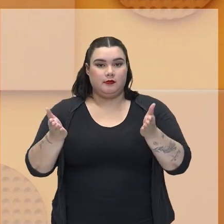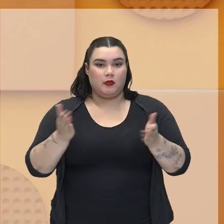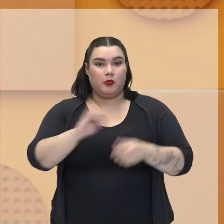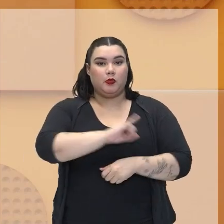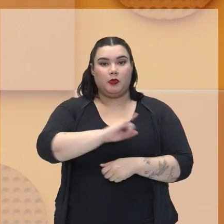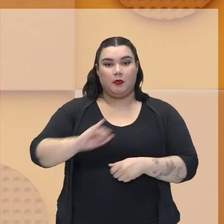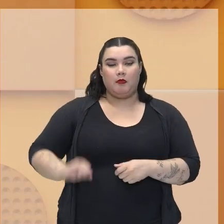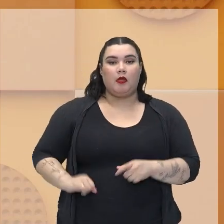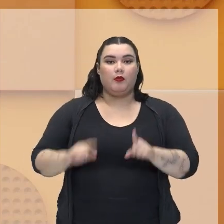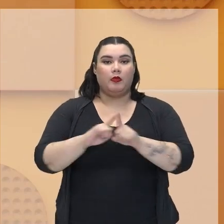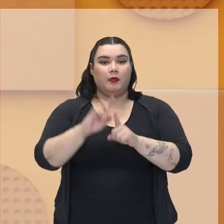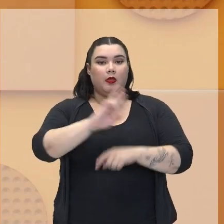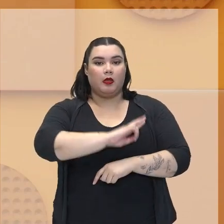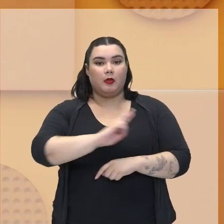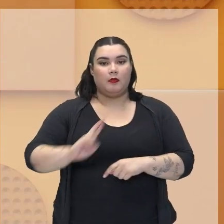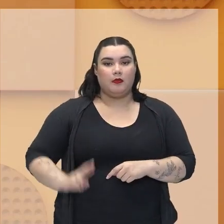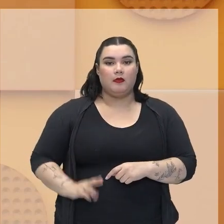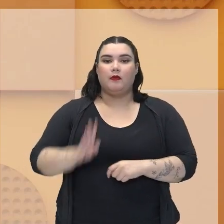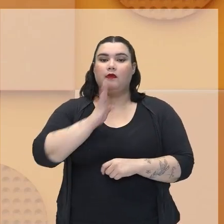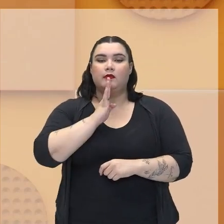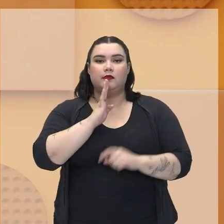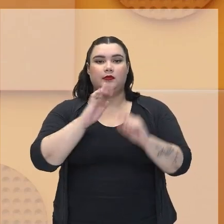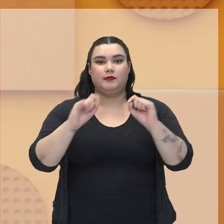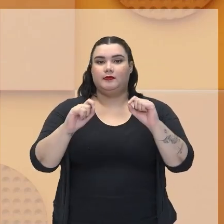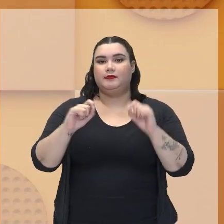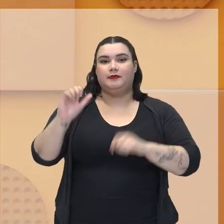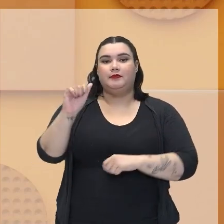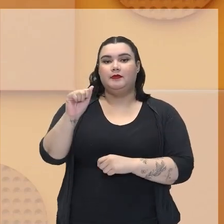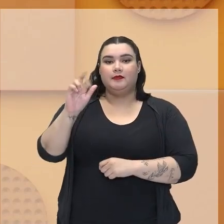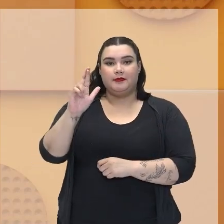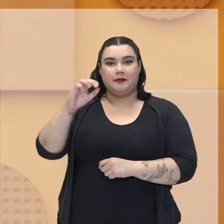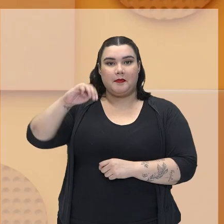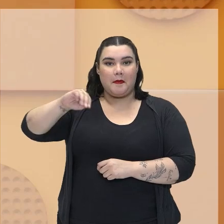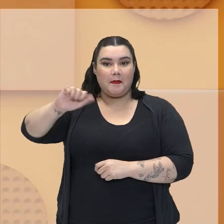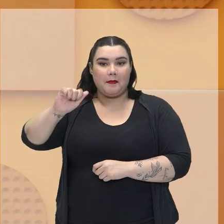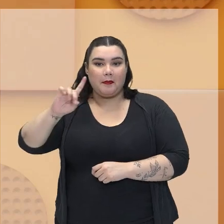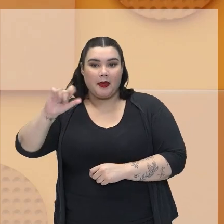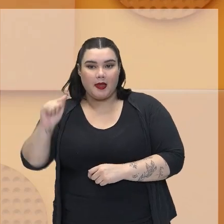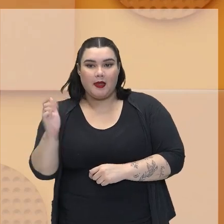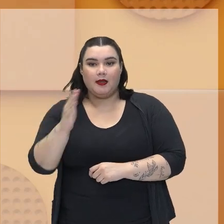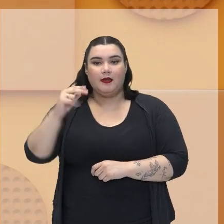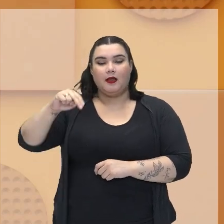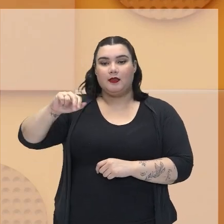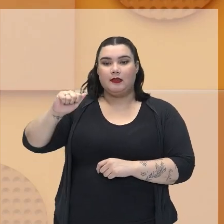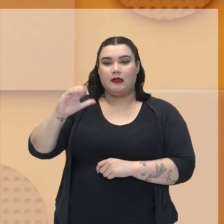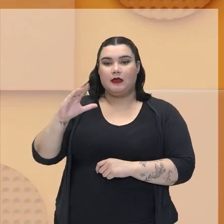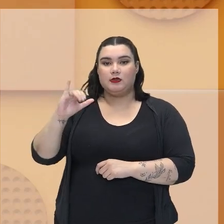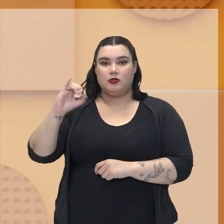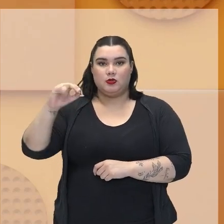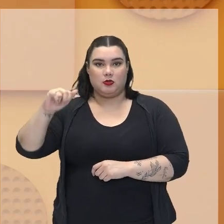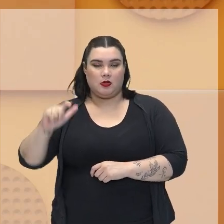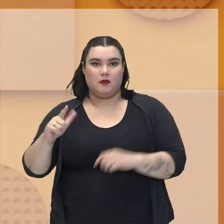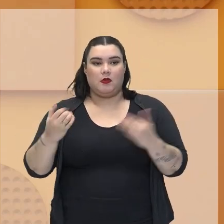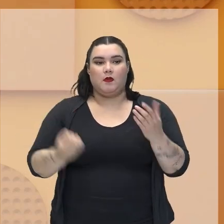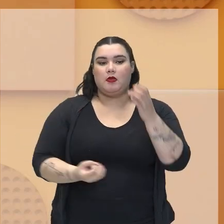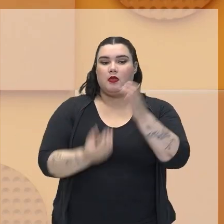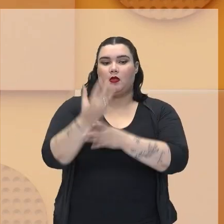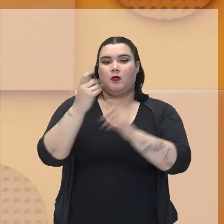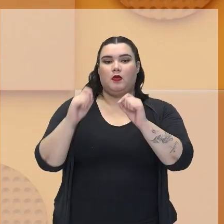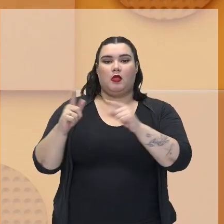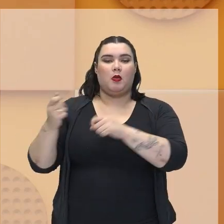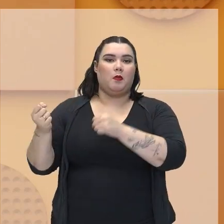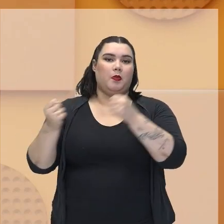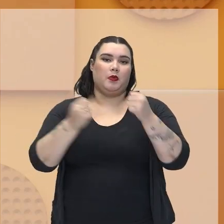da República, era conhecida como Armada Nacional. E surgiu, naquele momento, como grande poderio